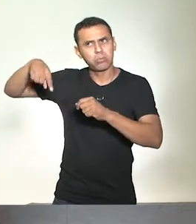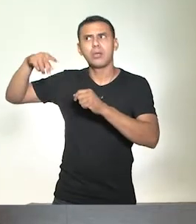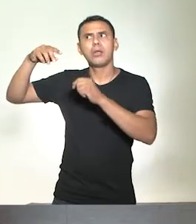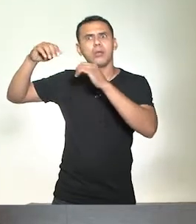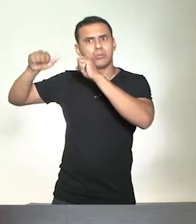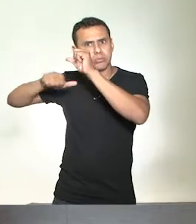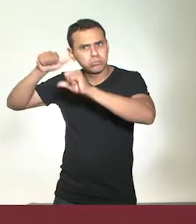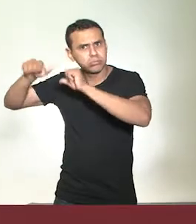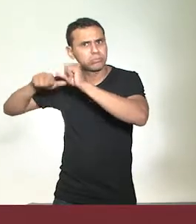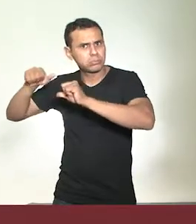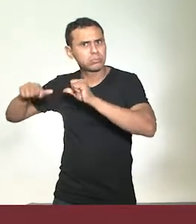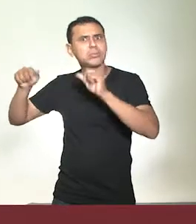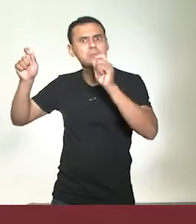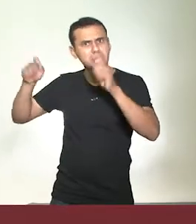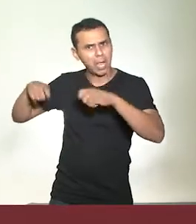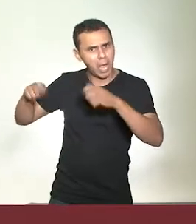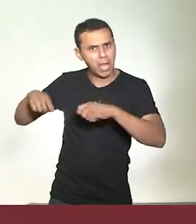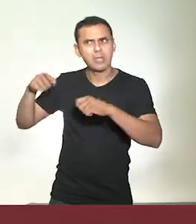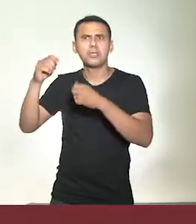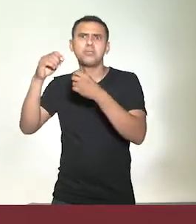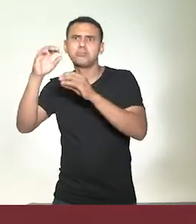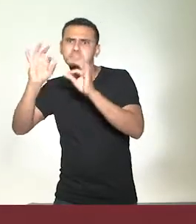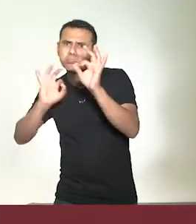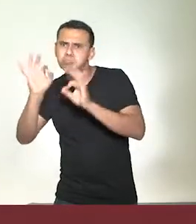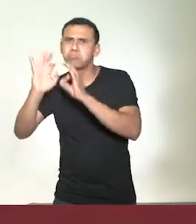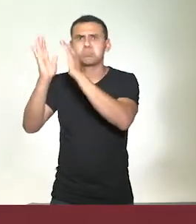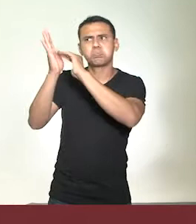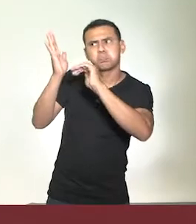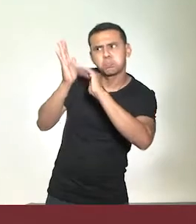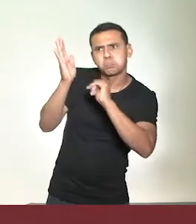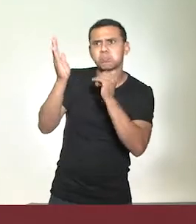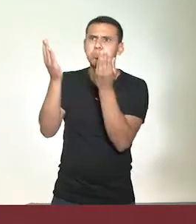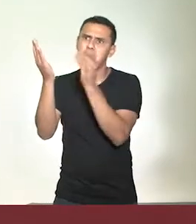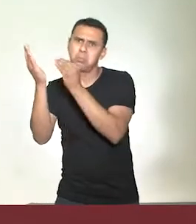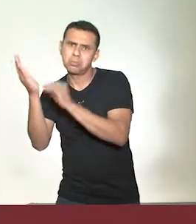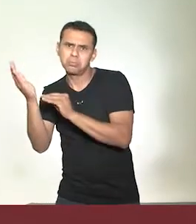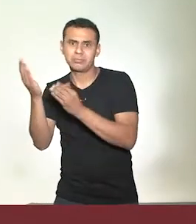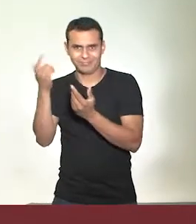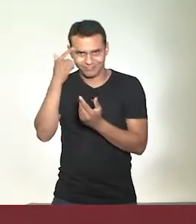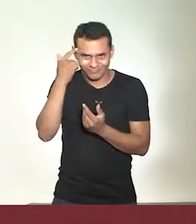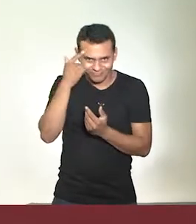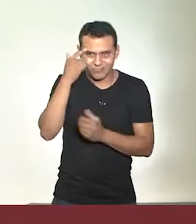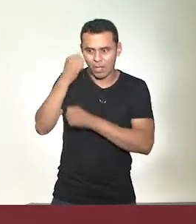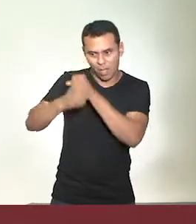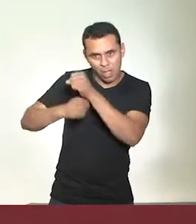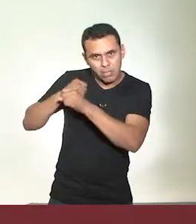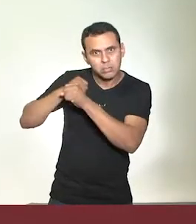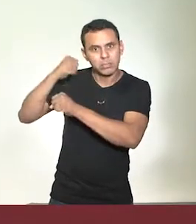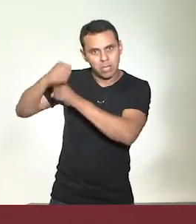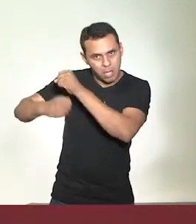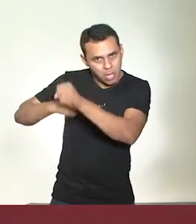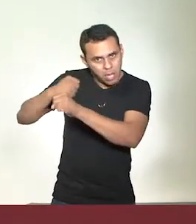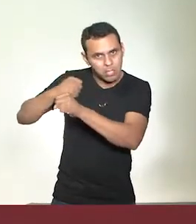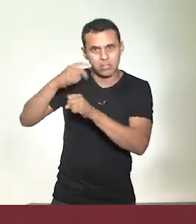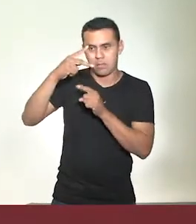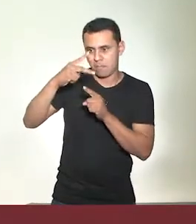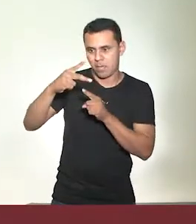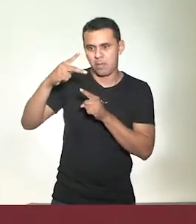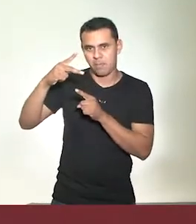algum tipo de modificação não como ele é um plano plurianual né ele se baseia no